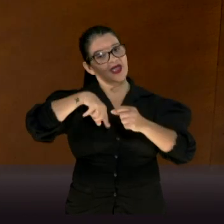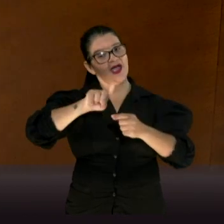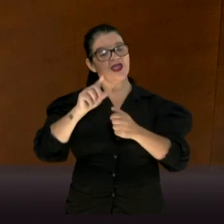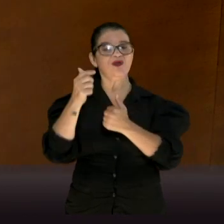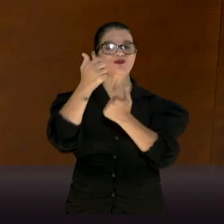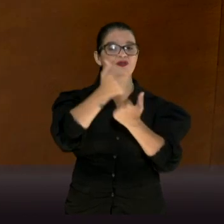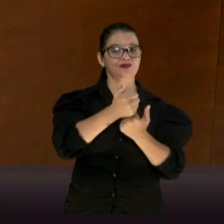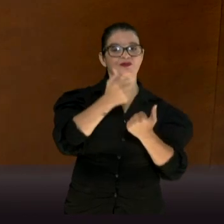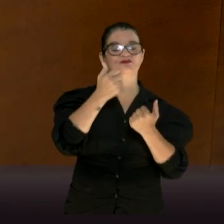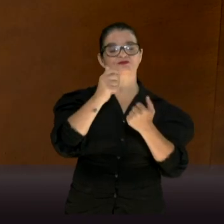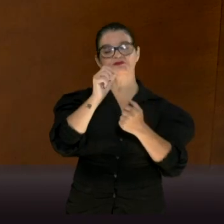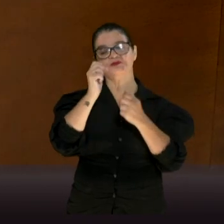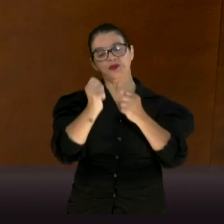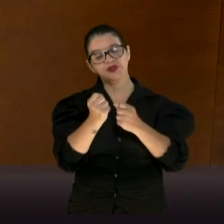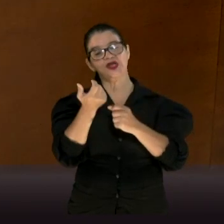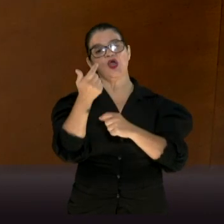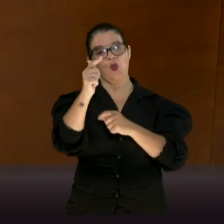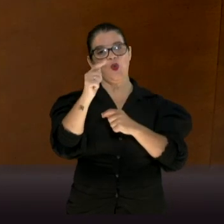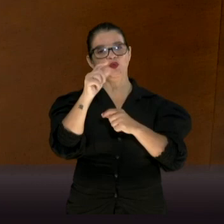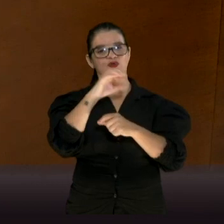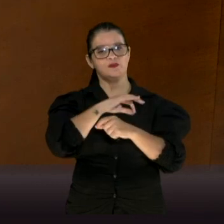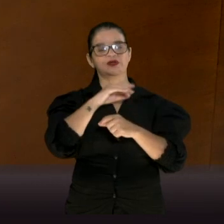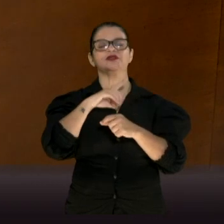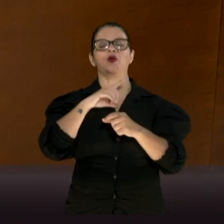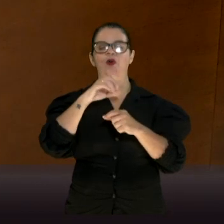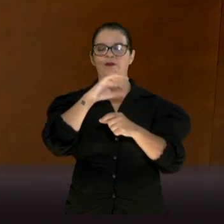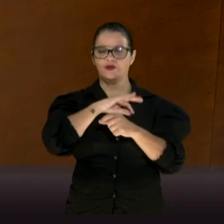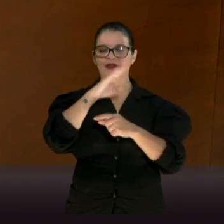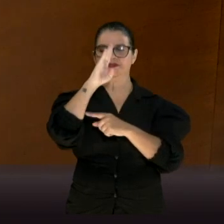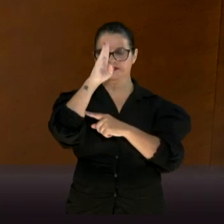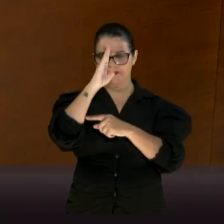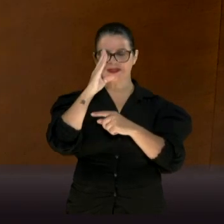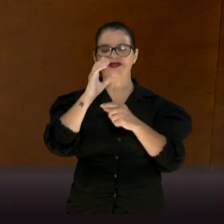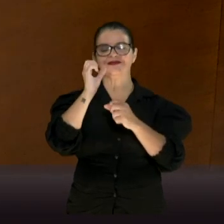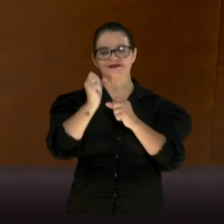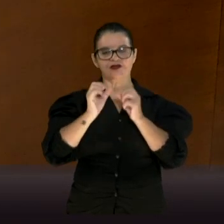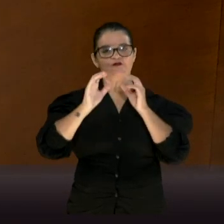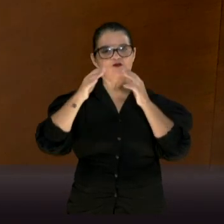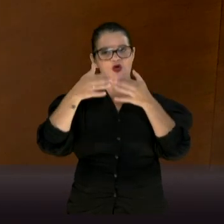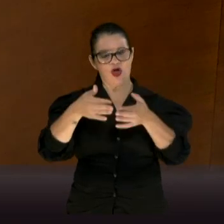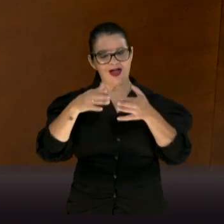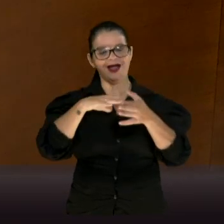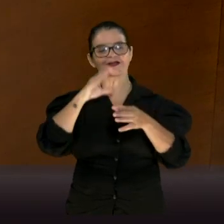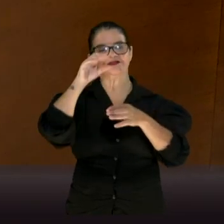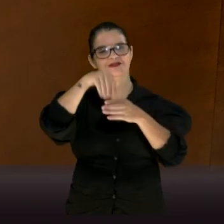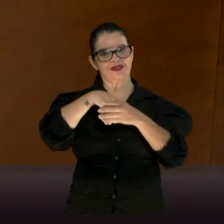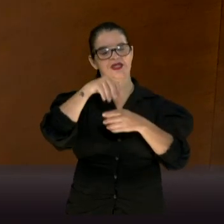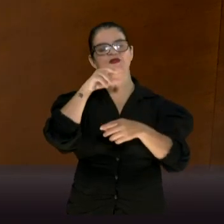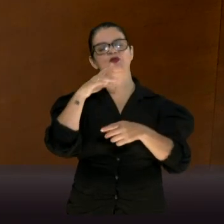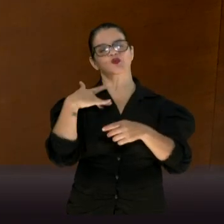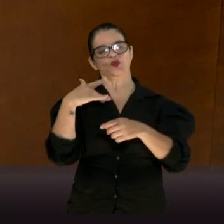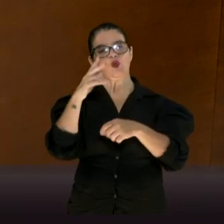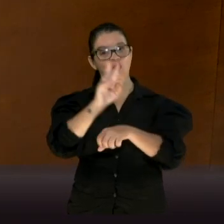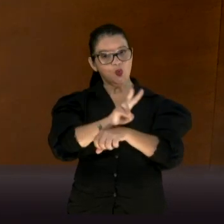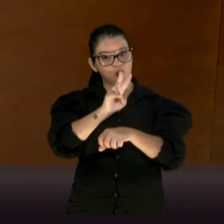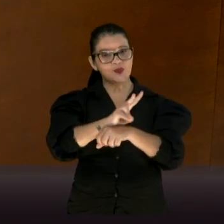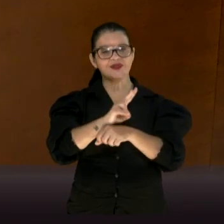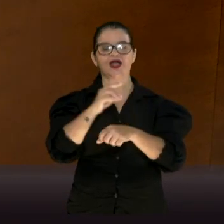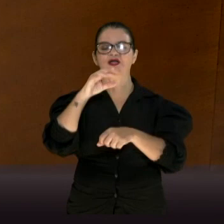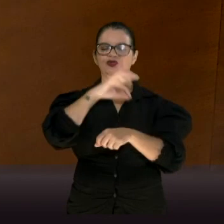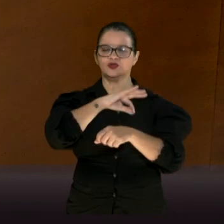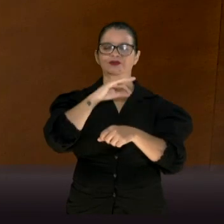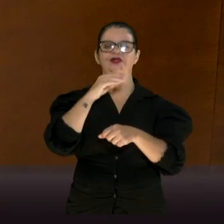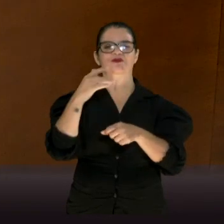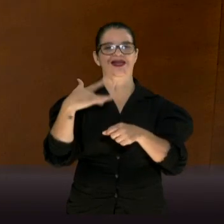nosso comando ele está focado, sim, num olhar interno, no cuidado do policial, na saúde mental, estamos avançando nisso, na